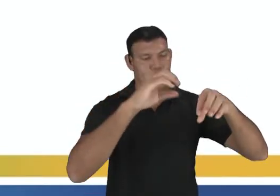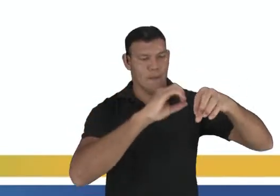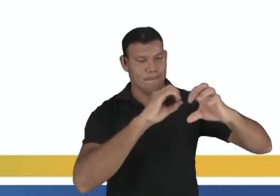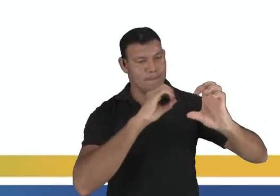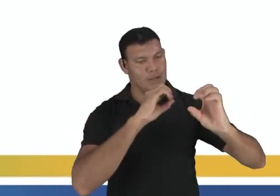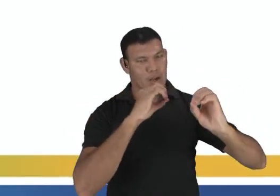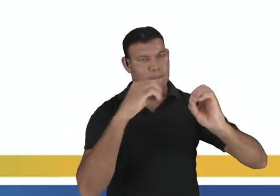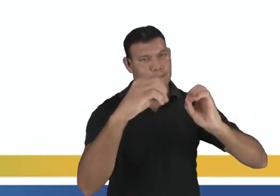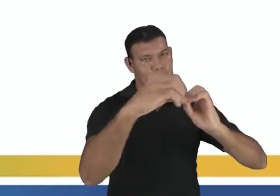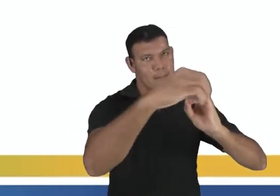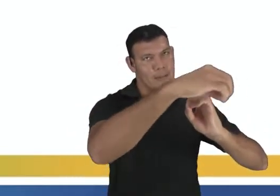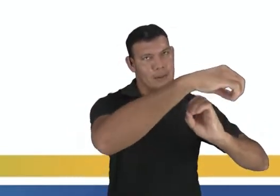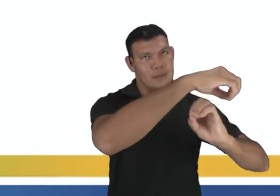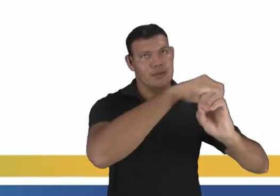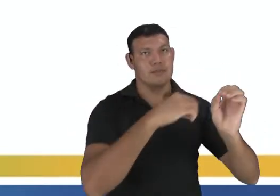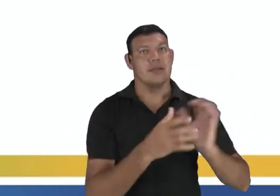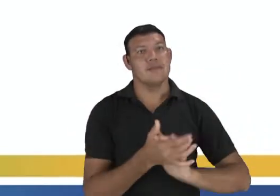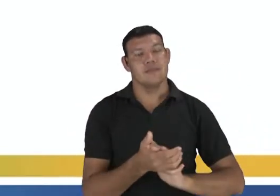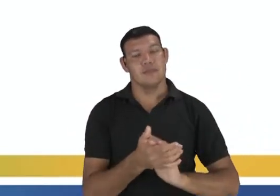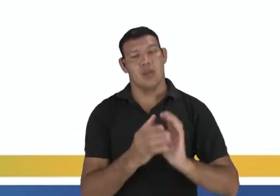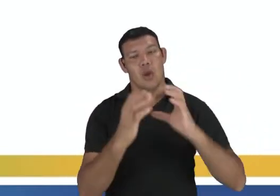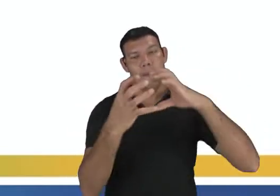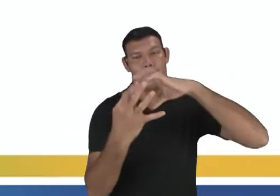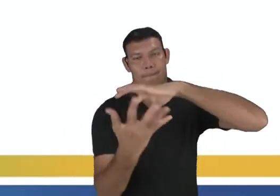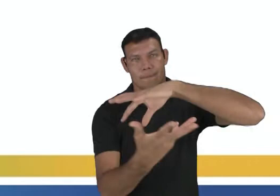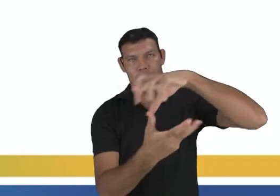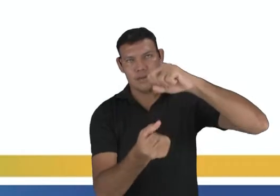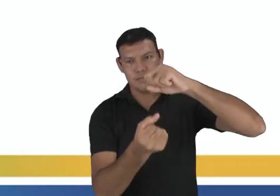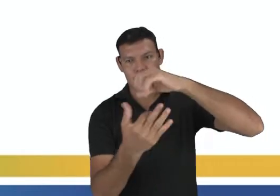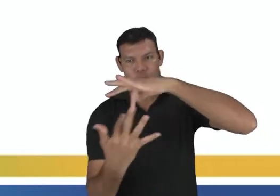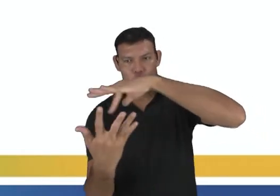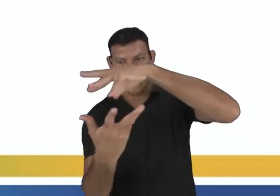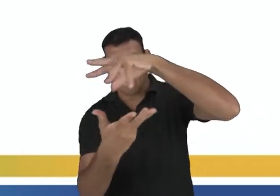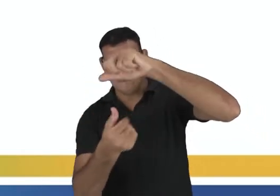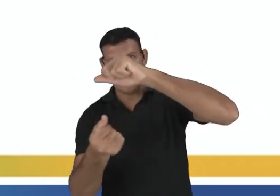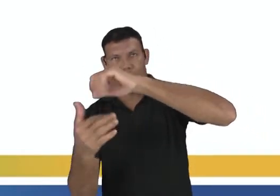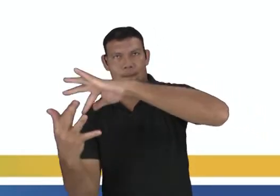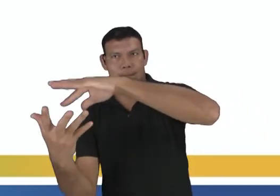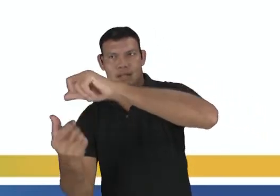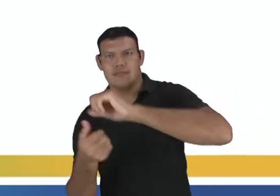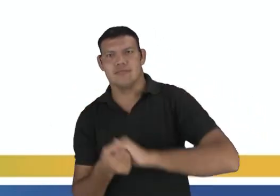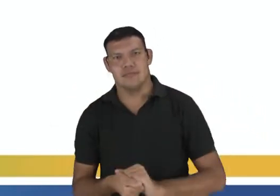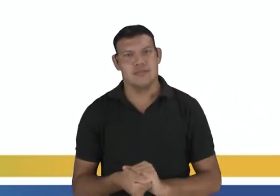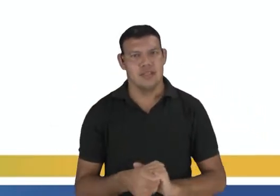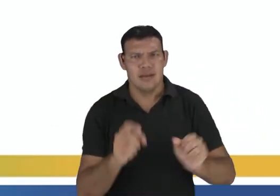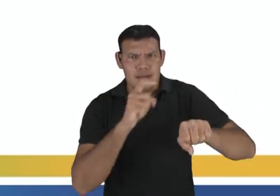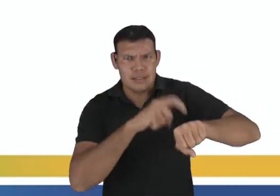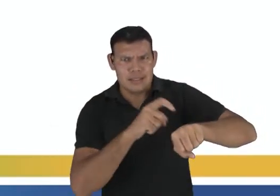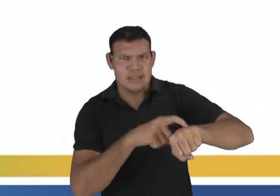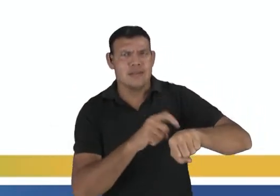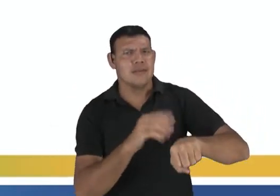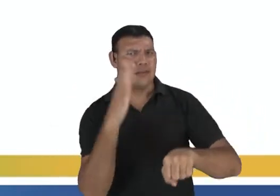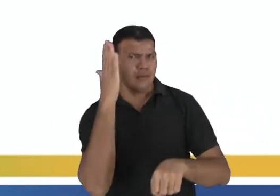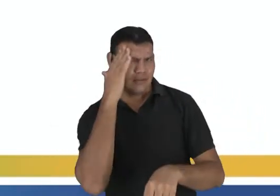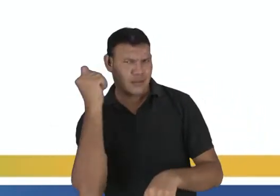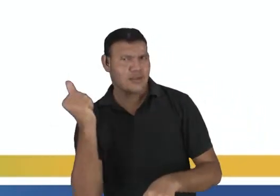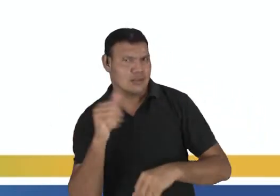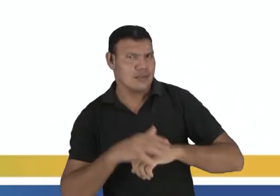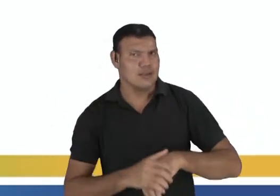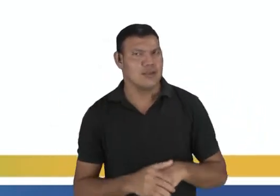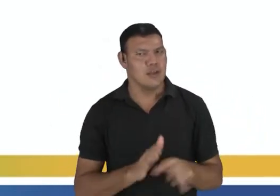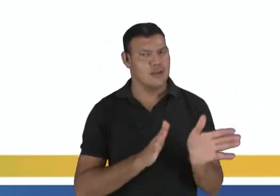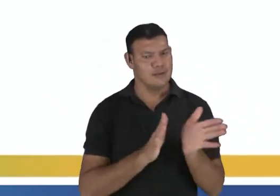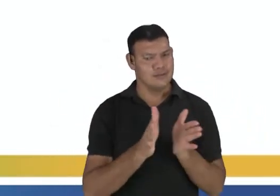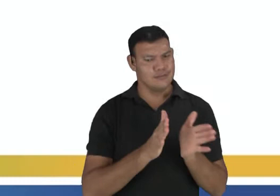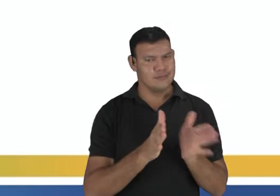que em cada órbita tem um. Interessante analisar é que nessa época Cláudio Ptolomeu já tinha a noção dos epiciclos.